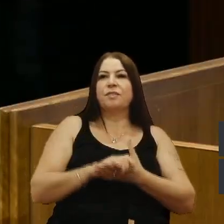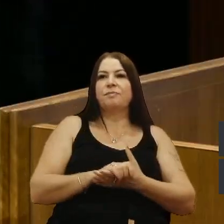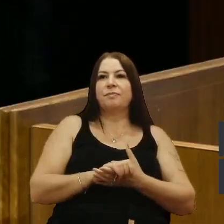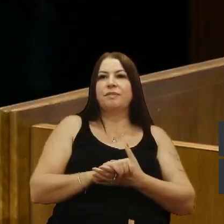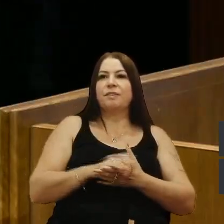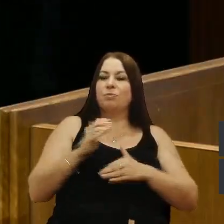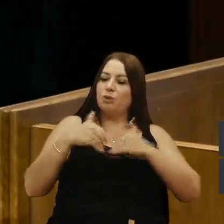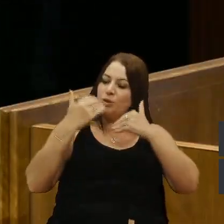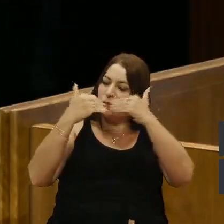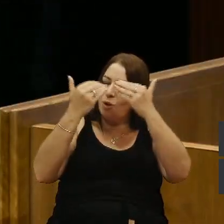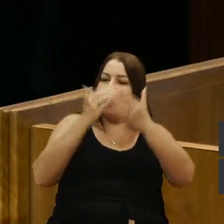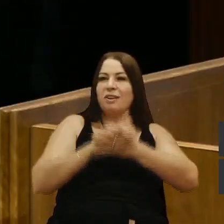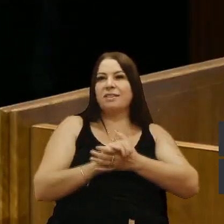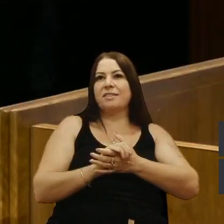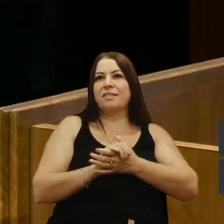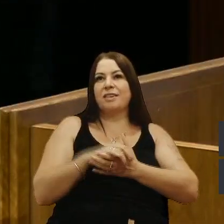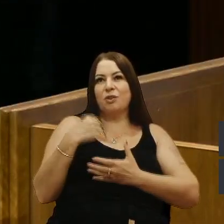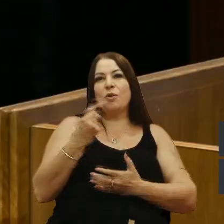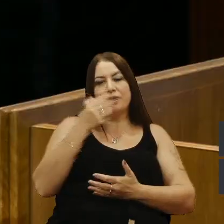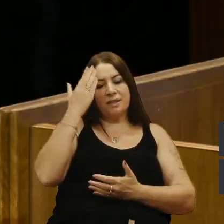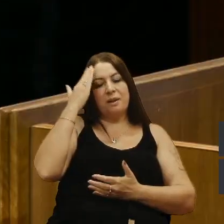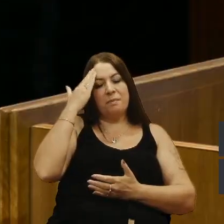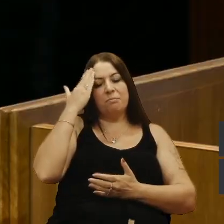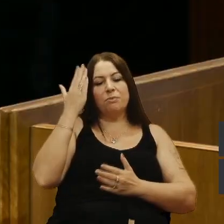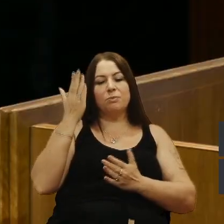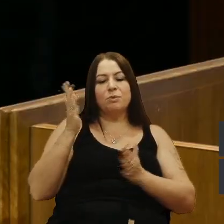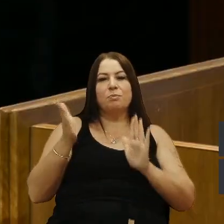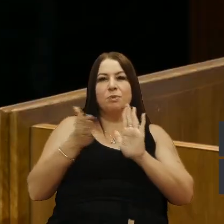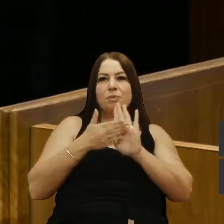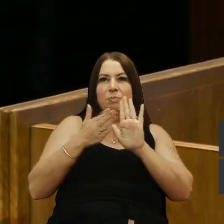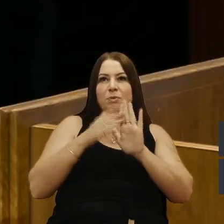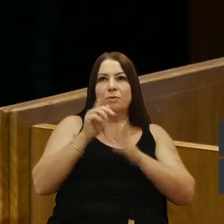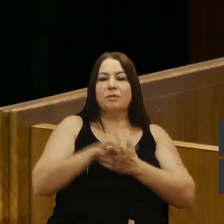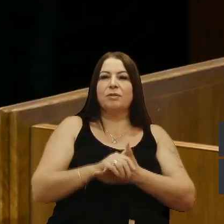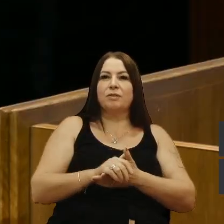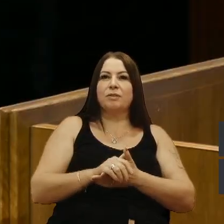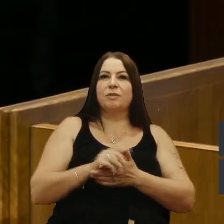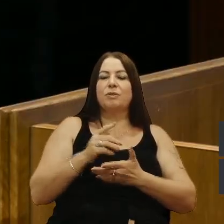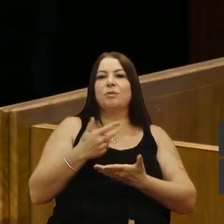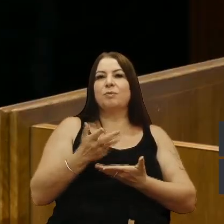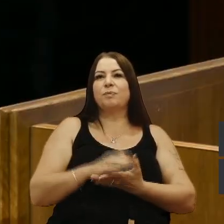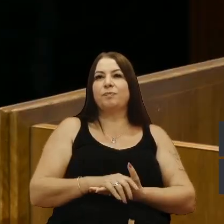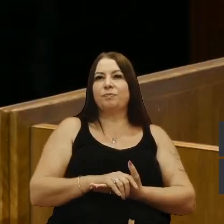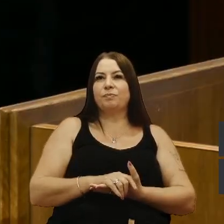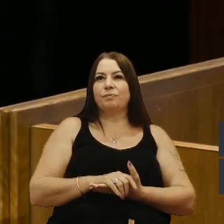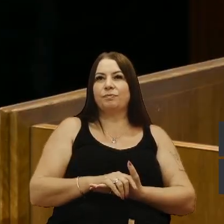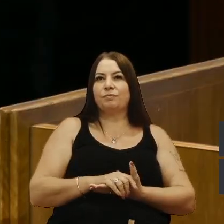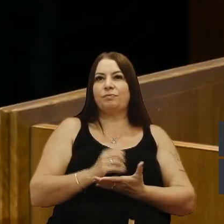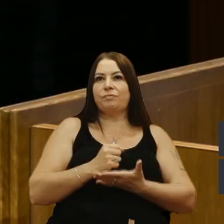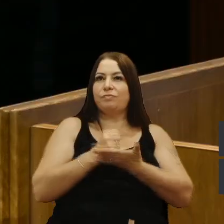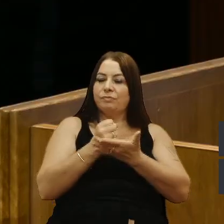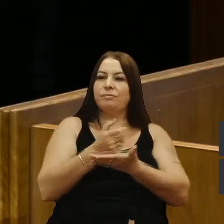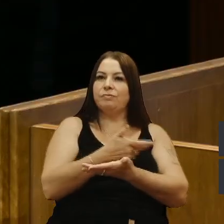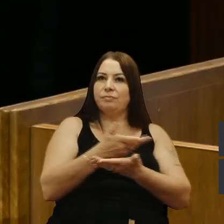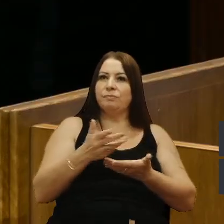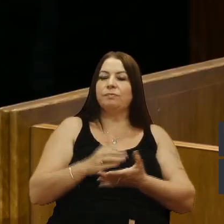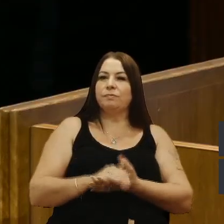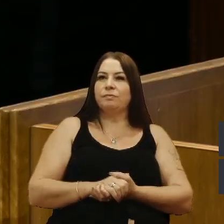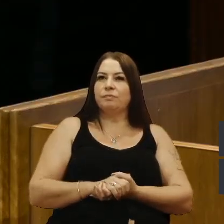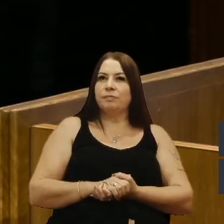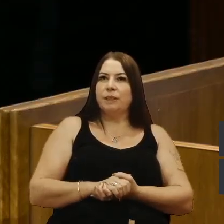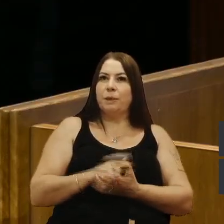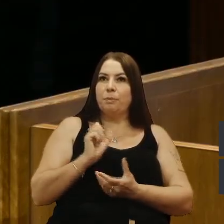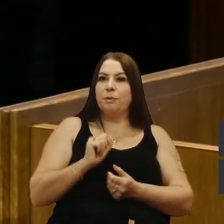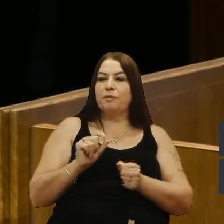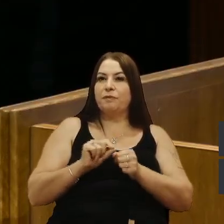muito exitosa. Nós sabemos do seu propósito e conto com vossa senhoria para que